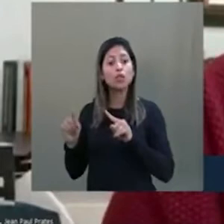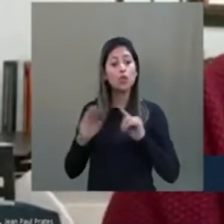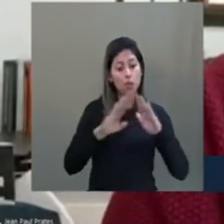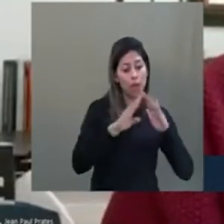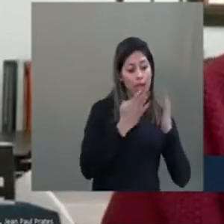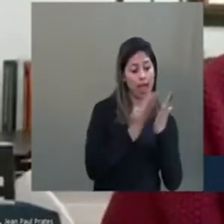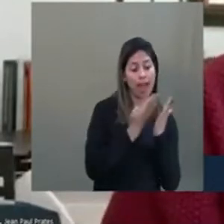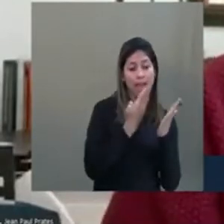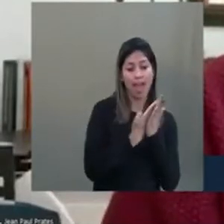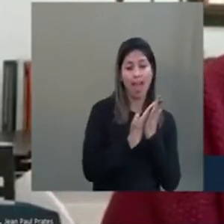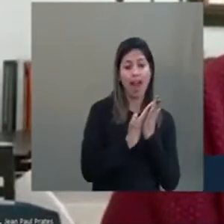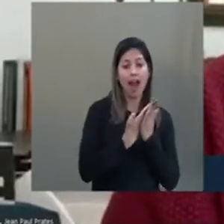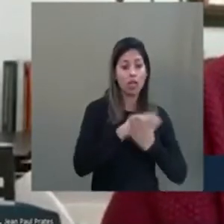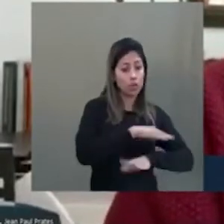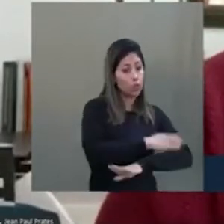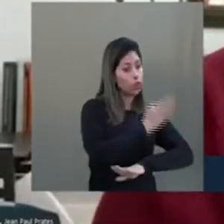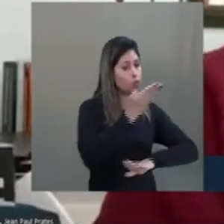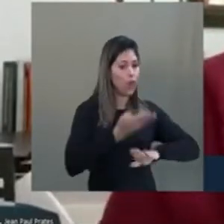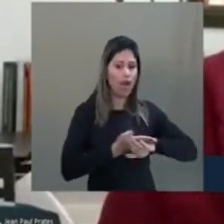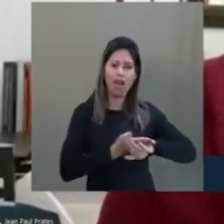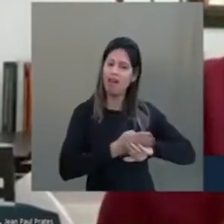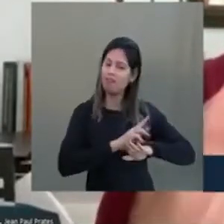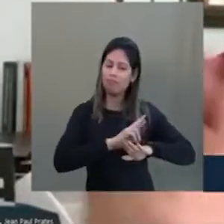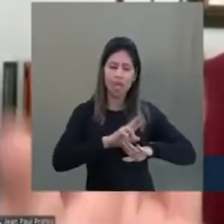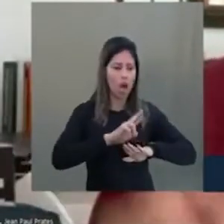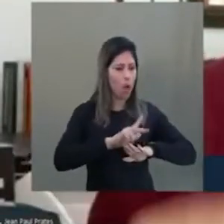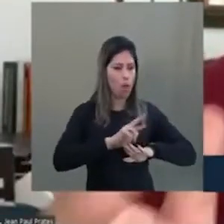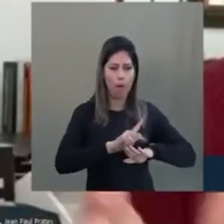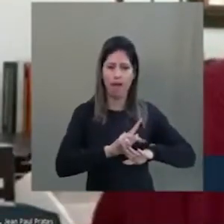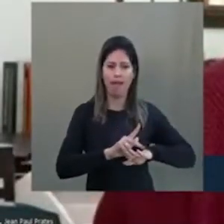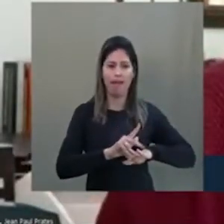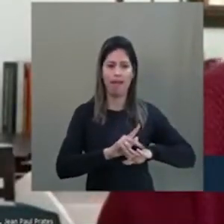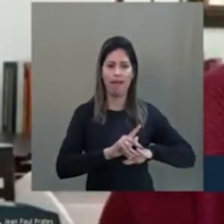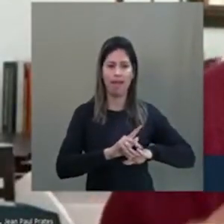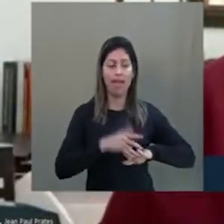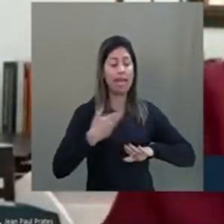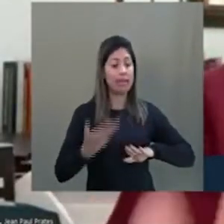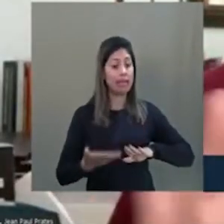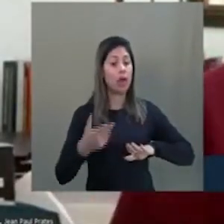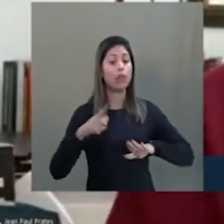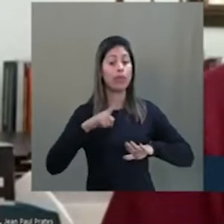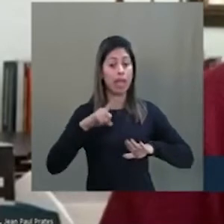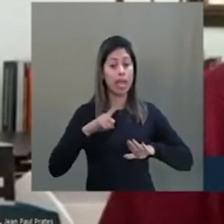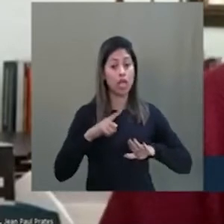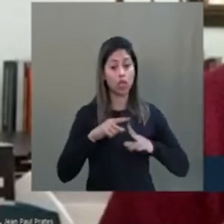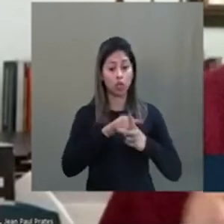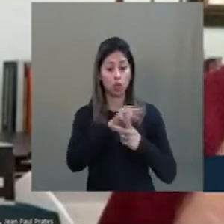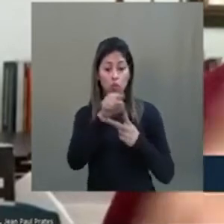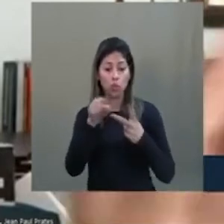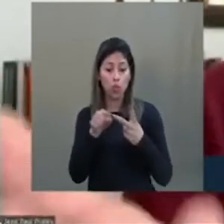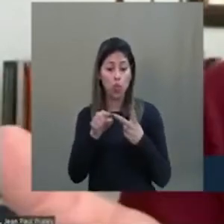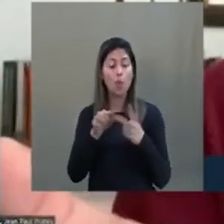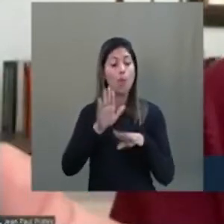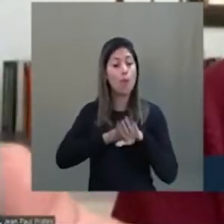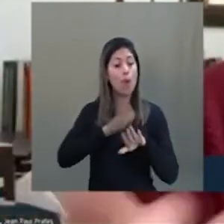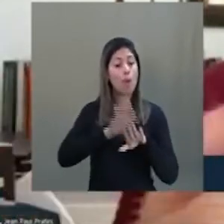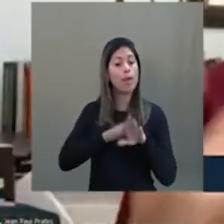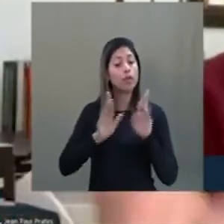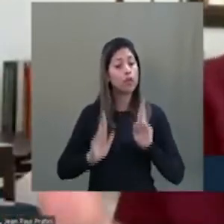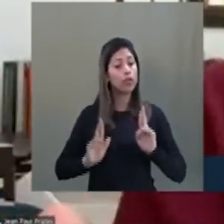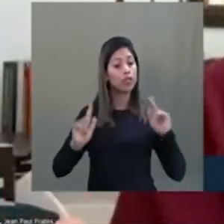do auxílio. Então, existem duas dimensões diferentes em relação a esse processo. O que nós pedimos